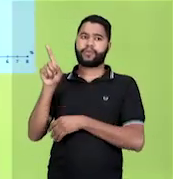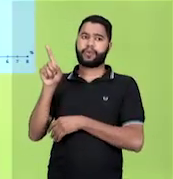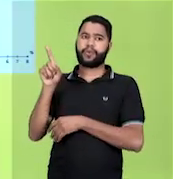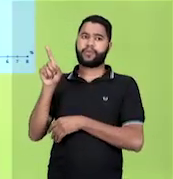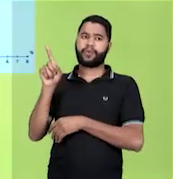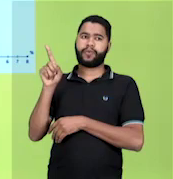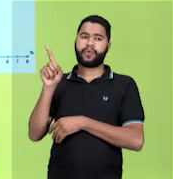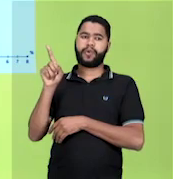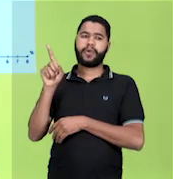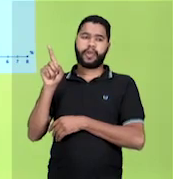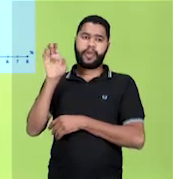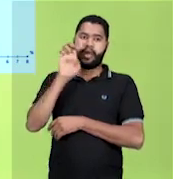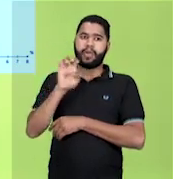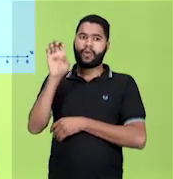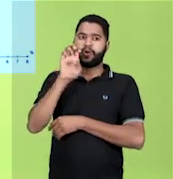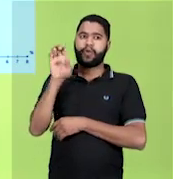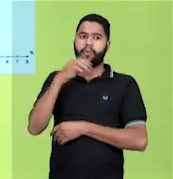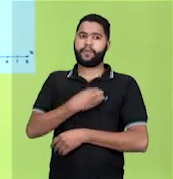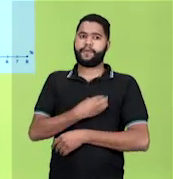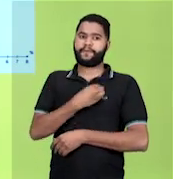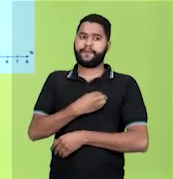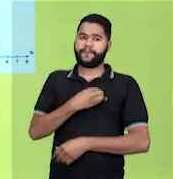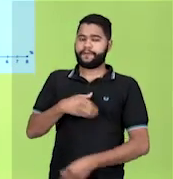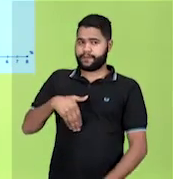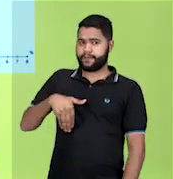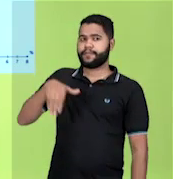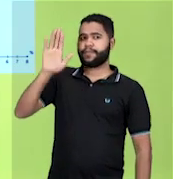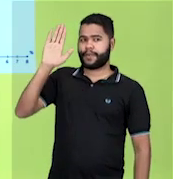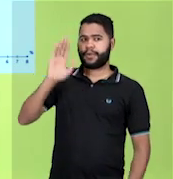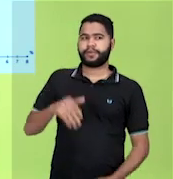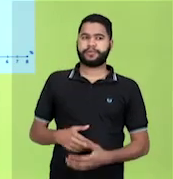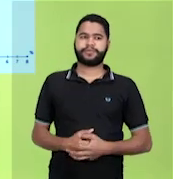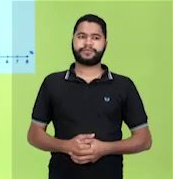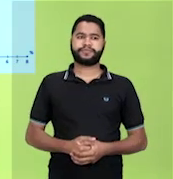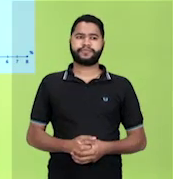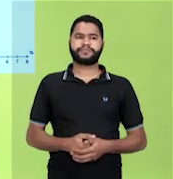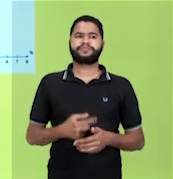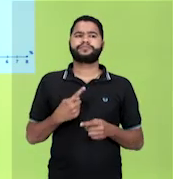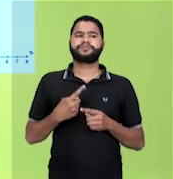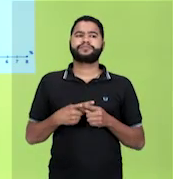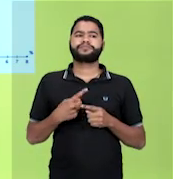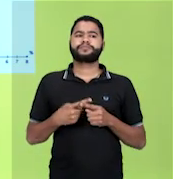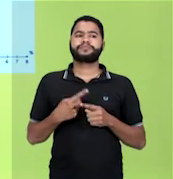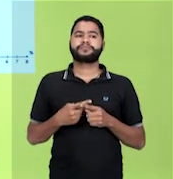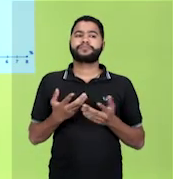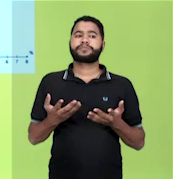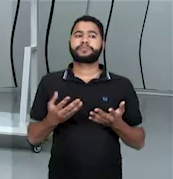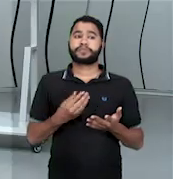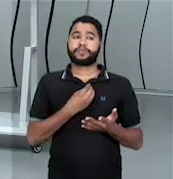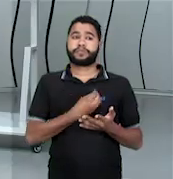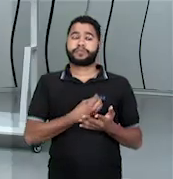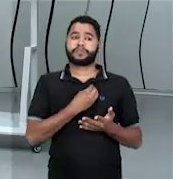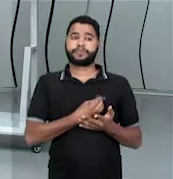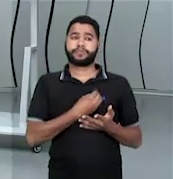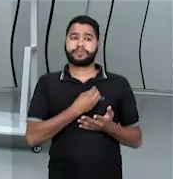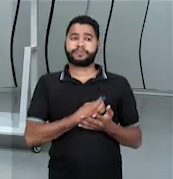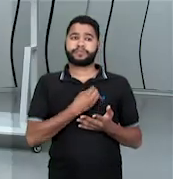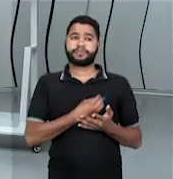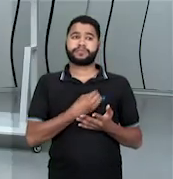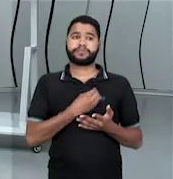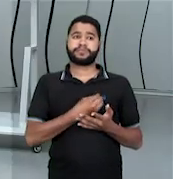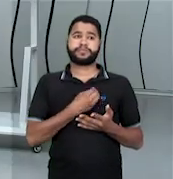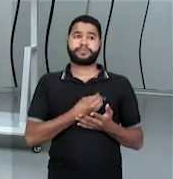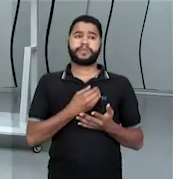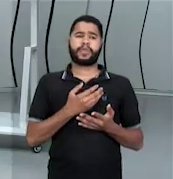larga. Repare essa mudança, né, na pirâmide etária de ambos. Porque a expectativa de vida na